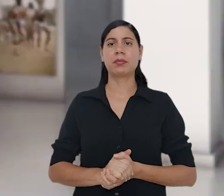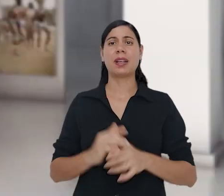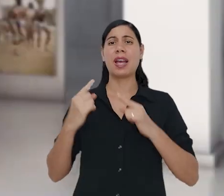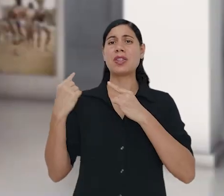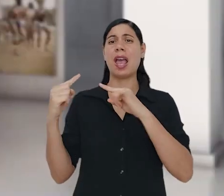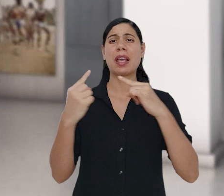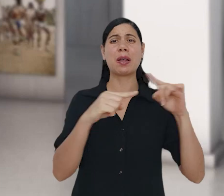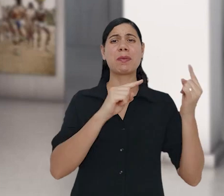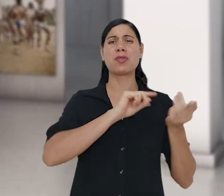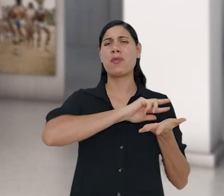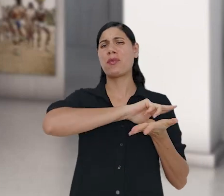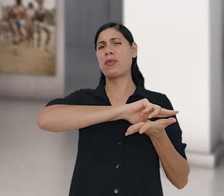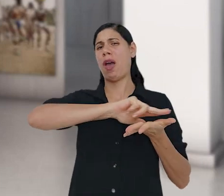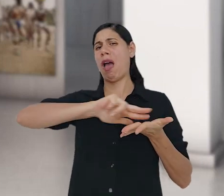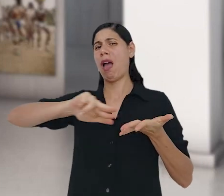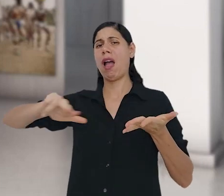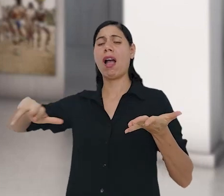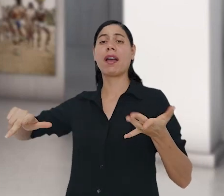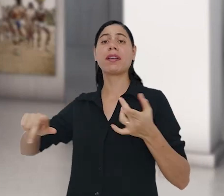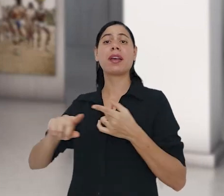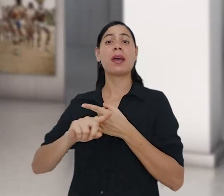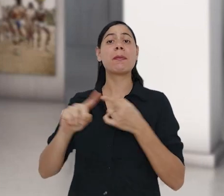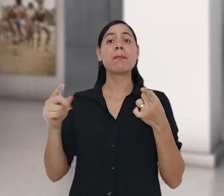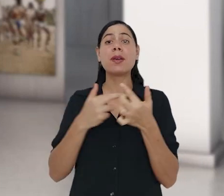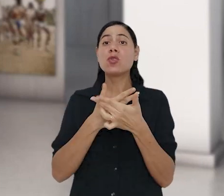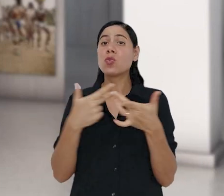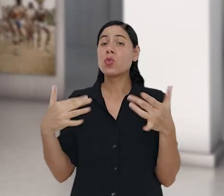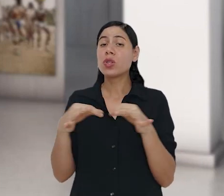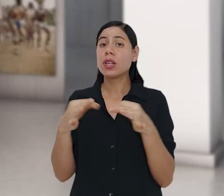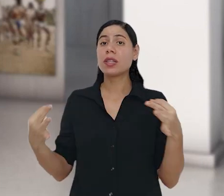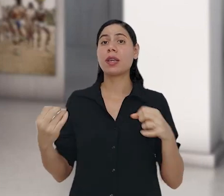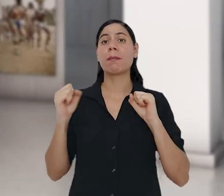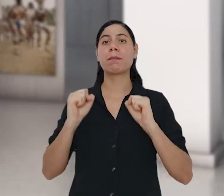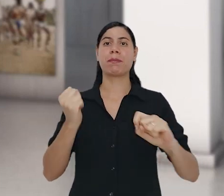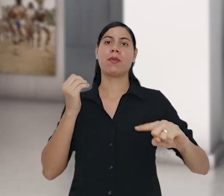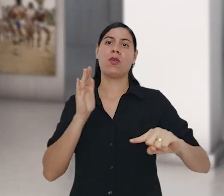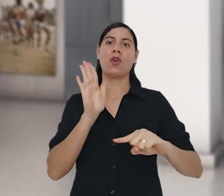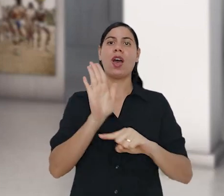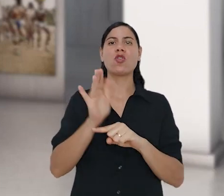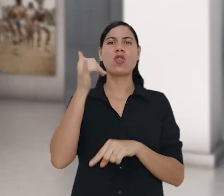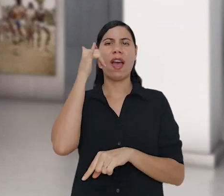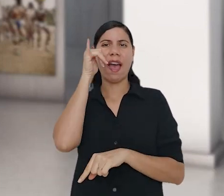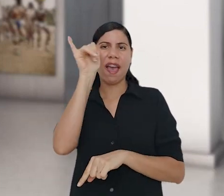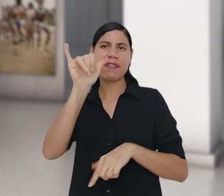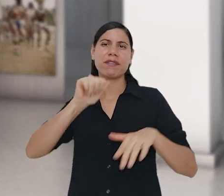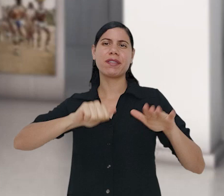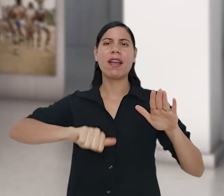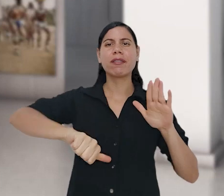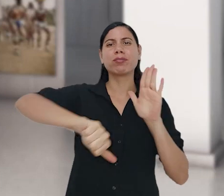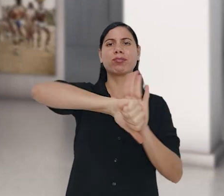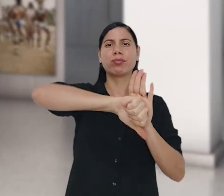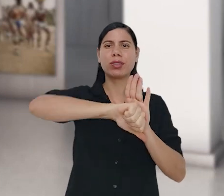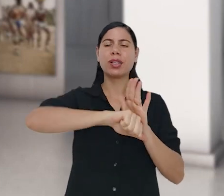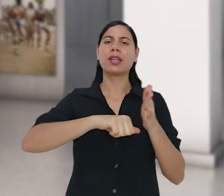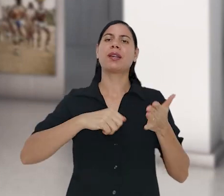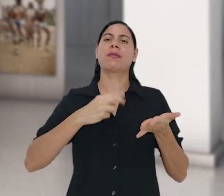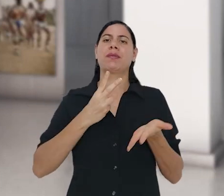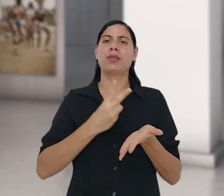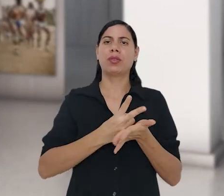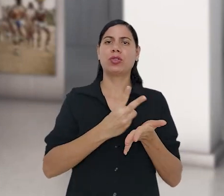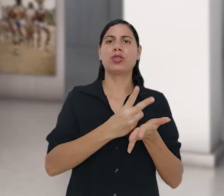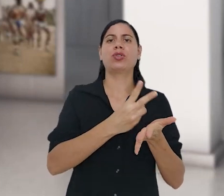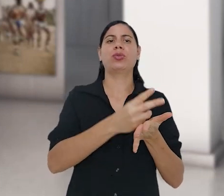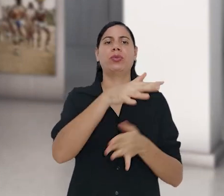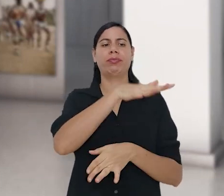As queixas são as mais variadas, mas medidas simples podem ajudar a sair da mira direta dos criminosos que continuam agindo